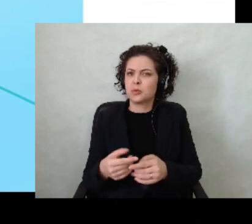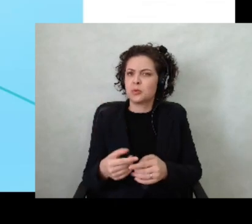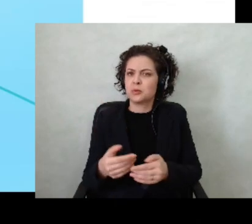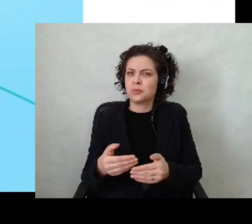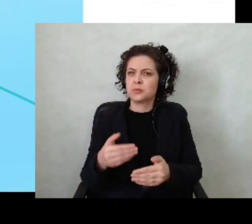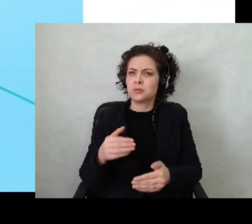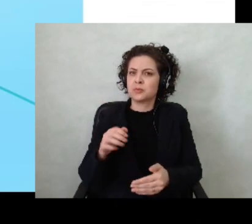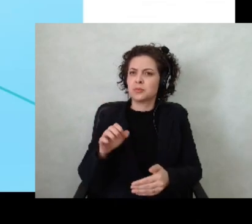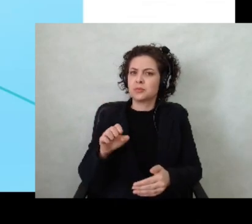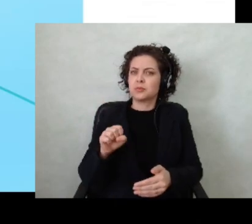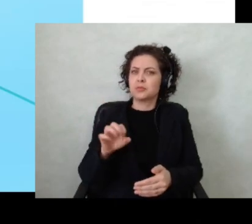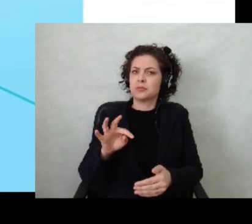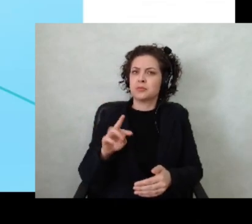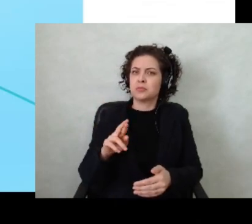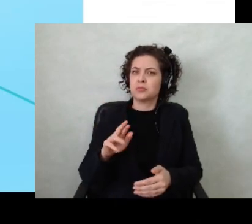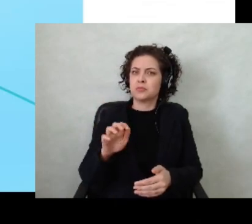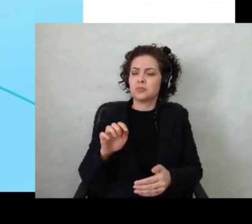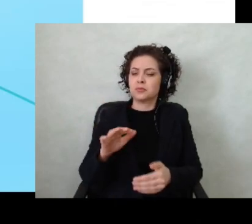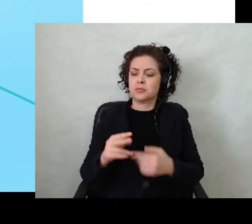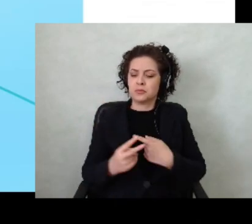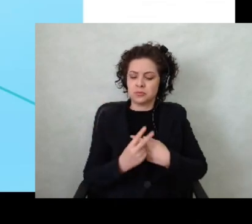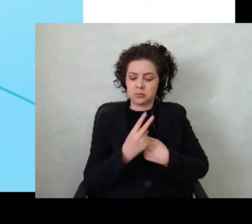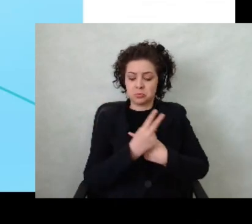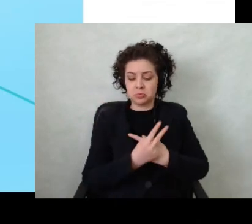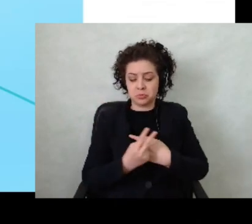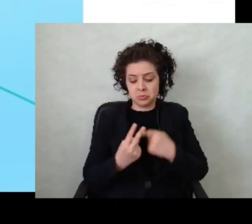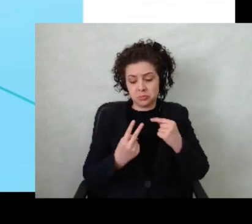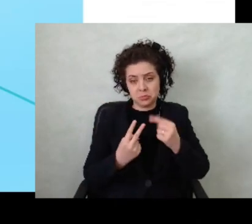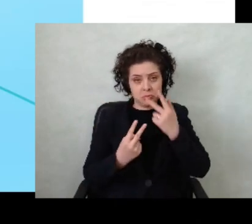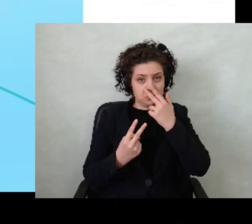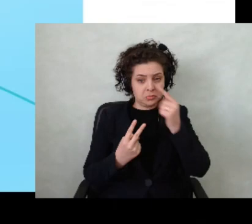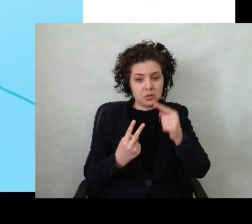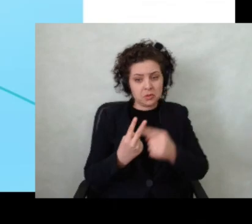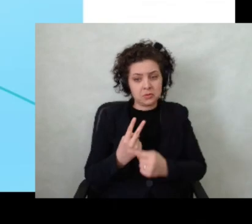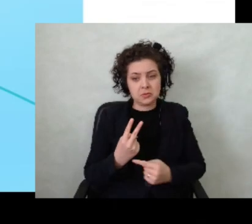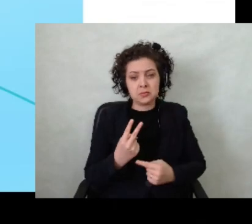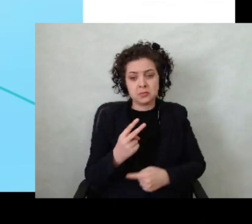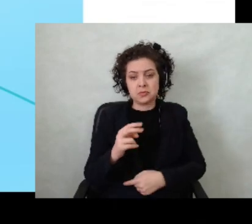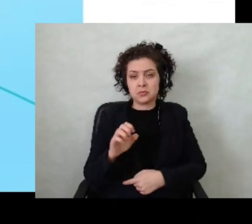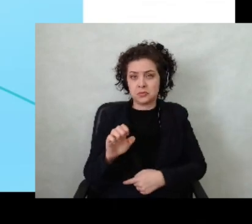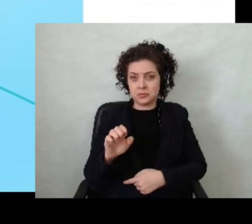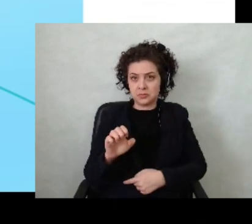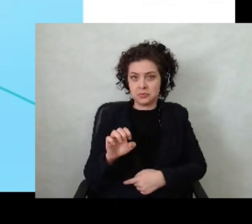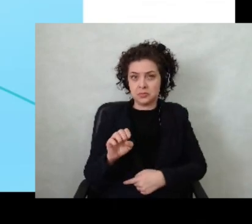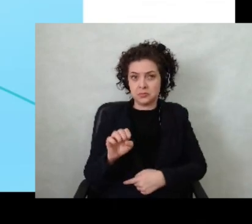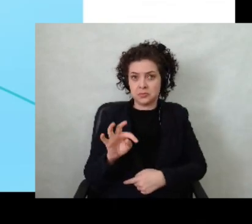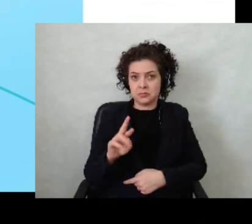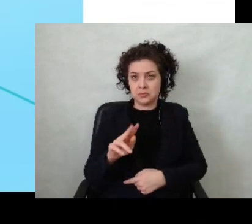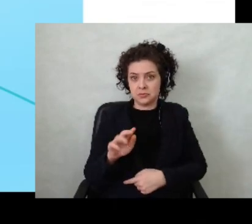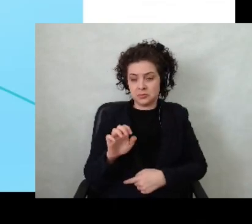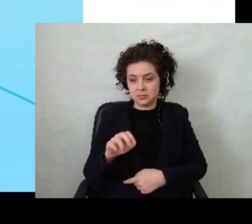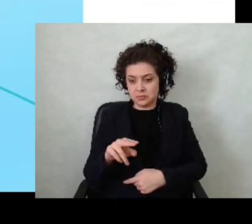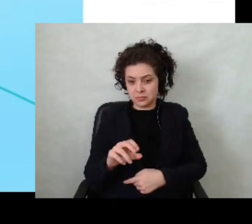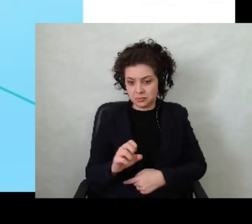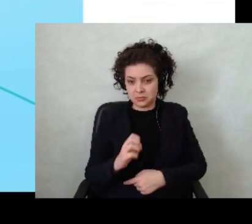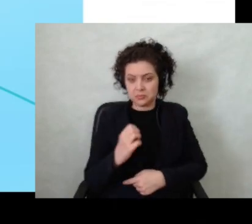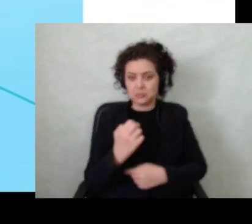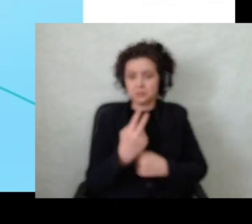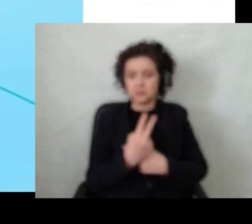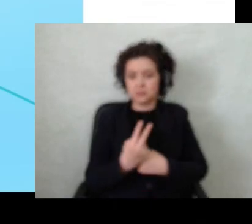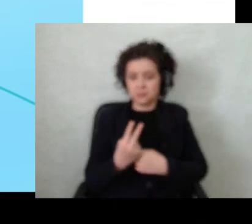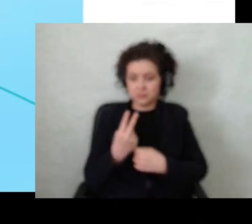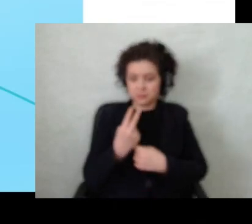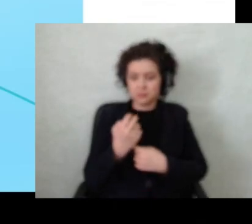na proteção, uma possível proteção contra o SARS-CoV-2? Então, como o professor Mário já